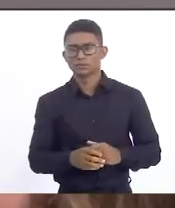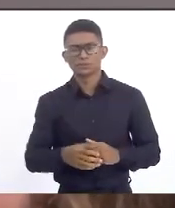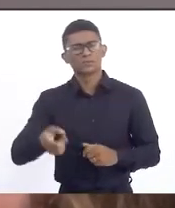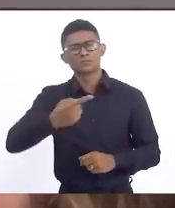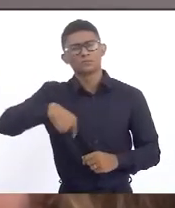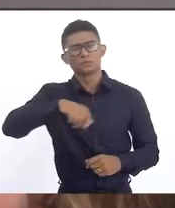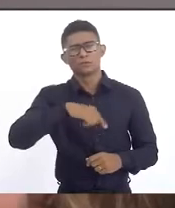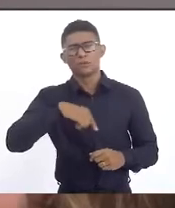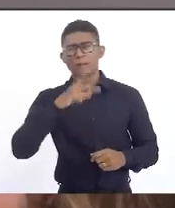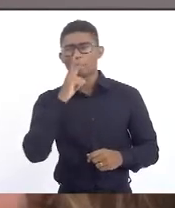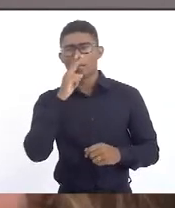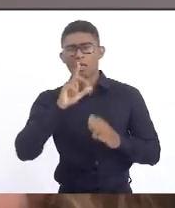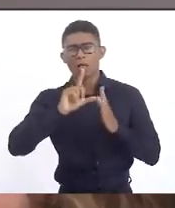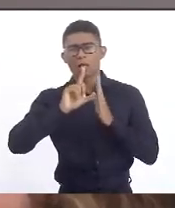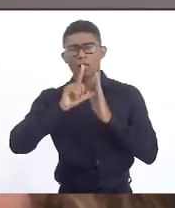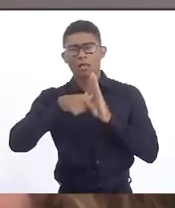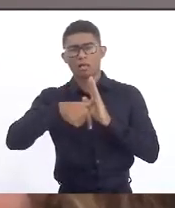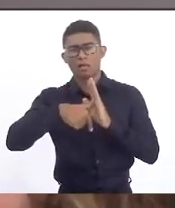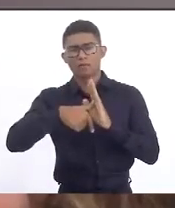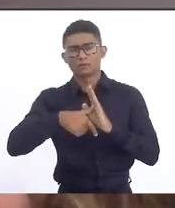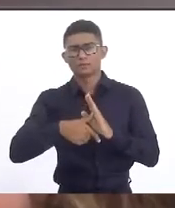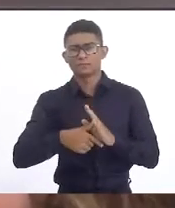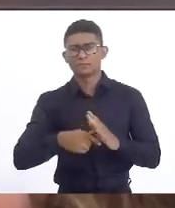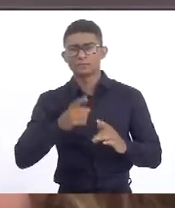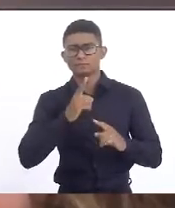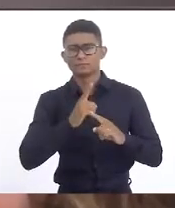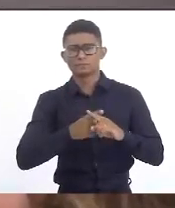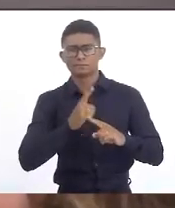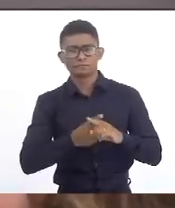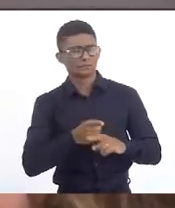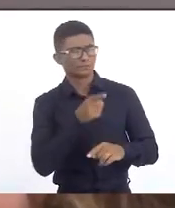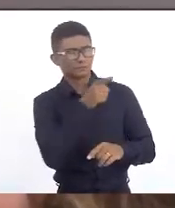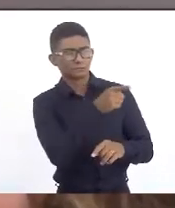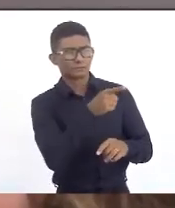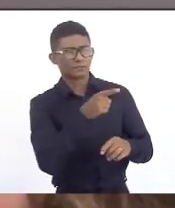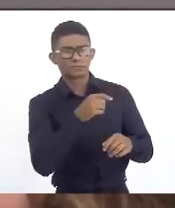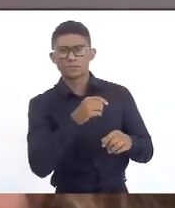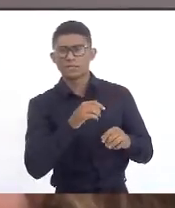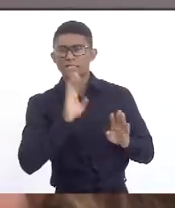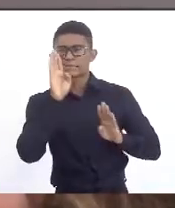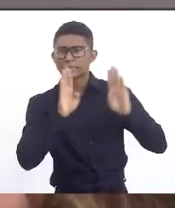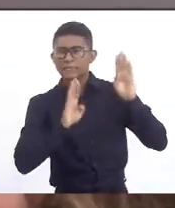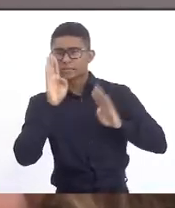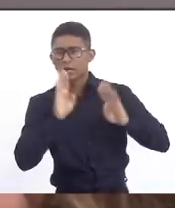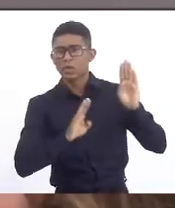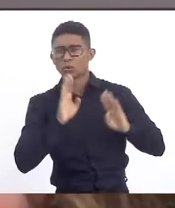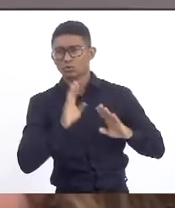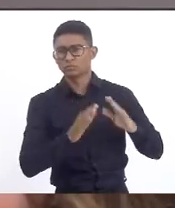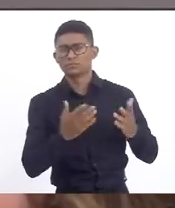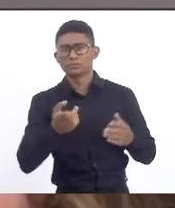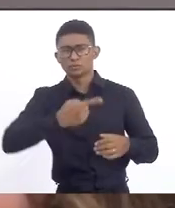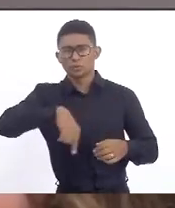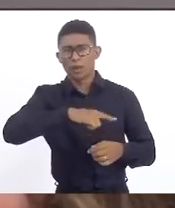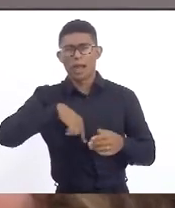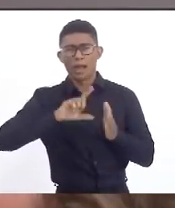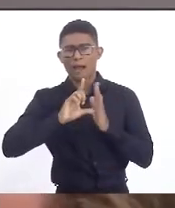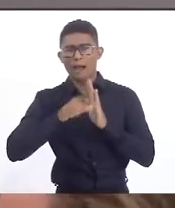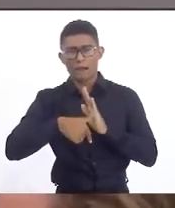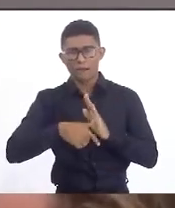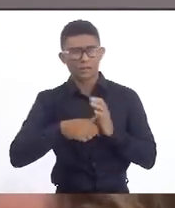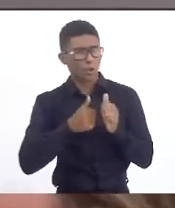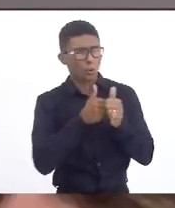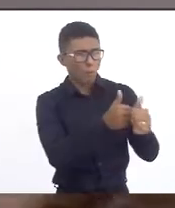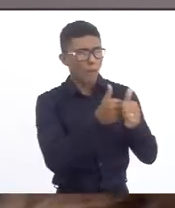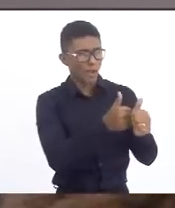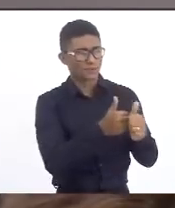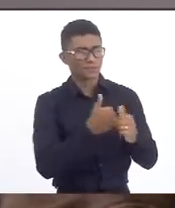atrasado para poder acompanhar essa grande licitação de saneamento. Então, na verdade,